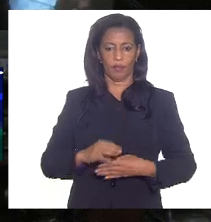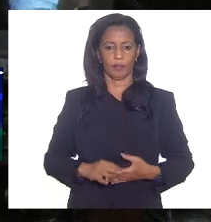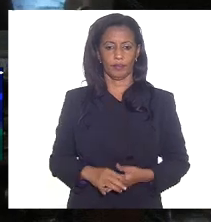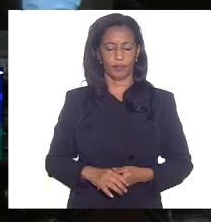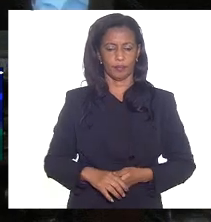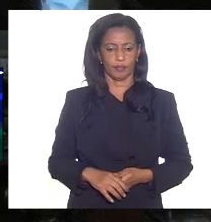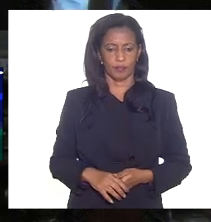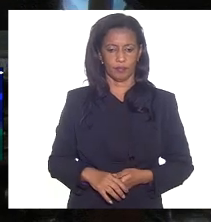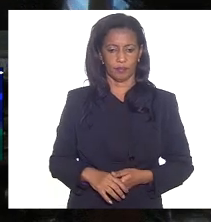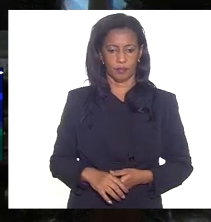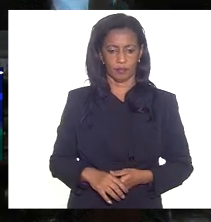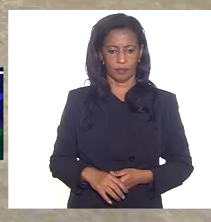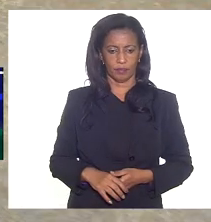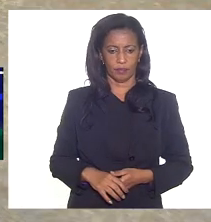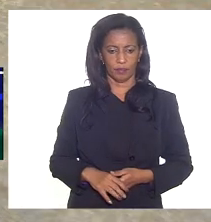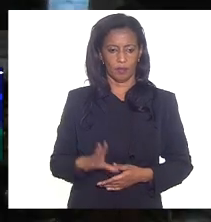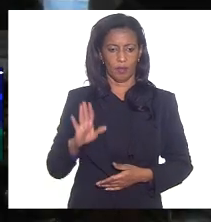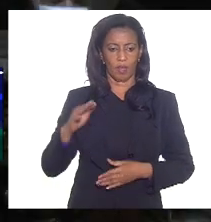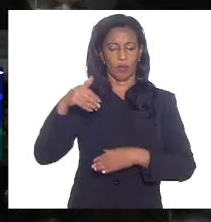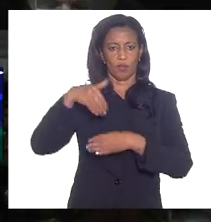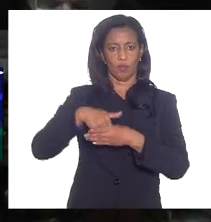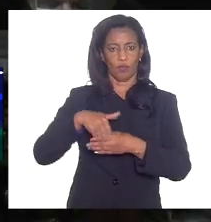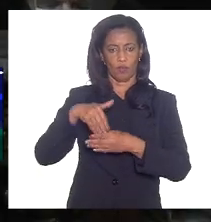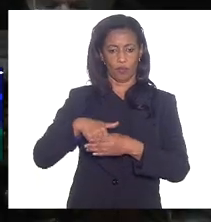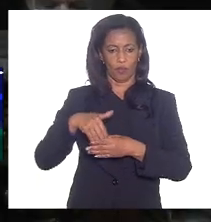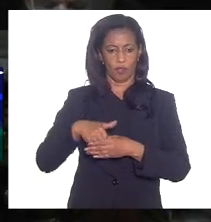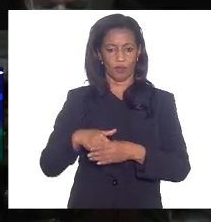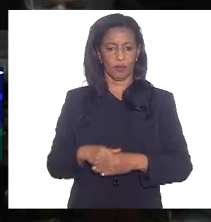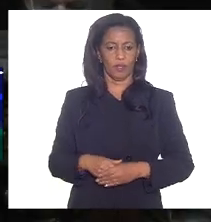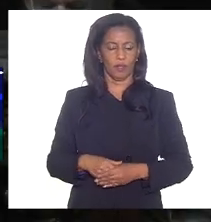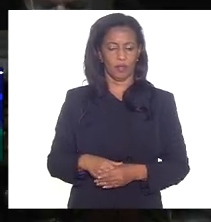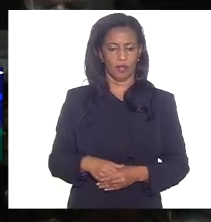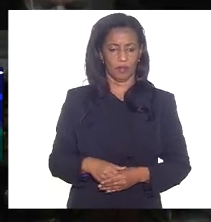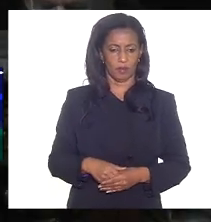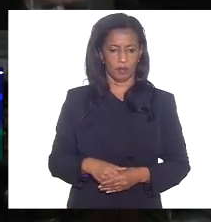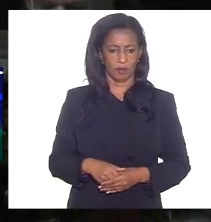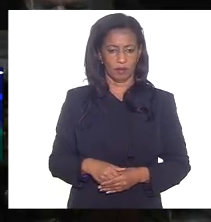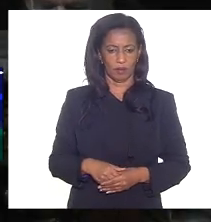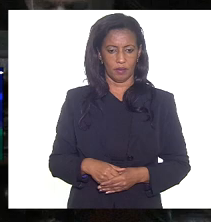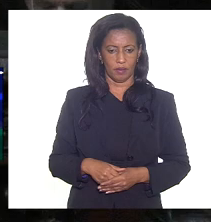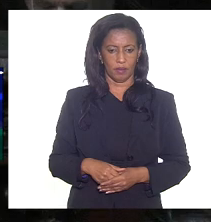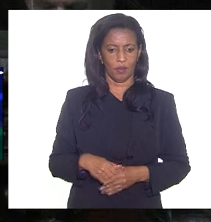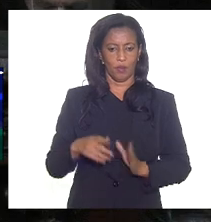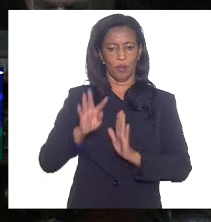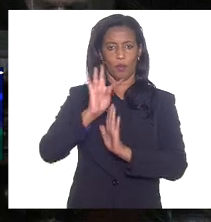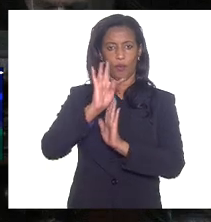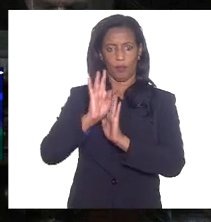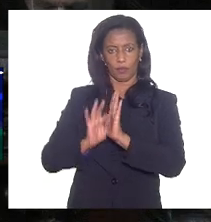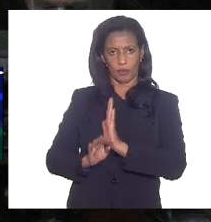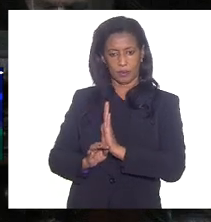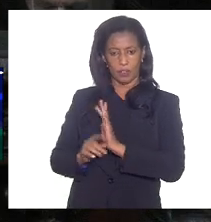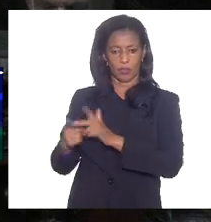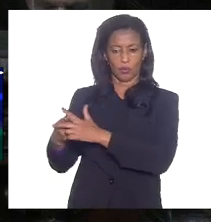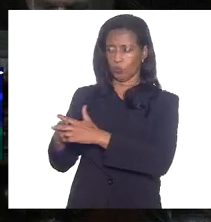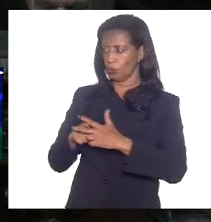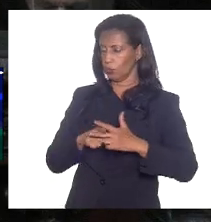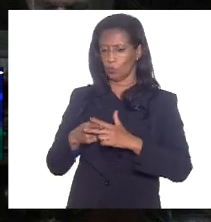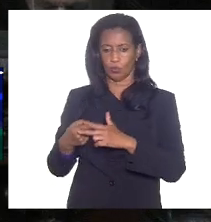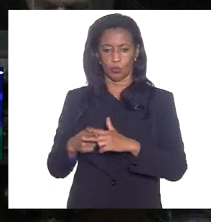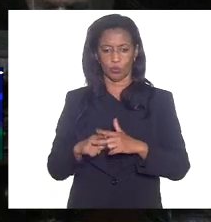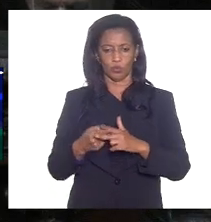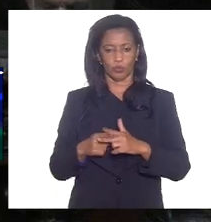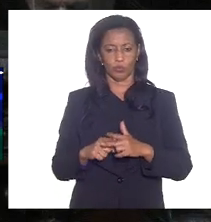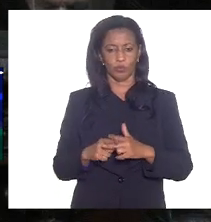presidente. Perdão. Em votação, projeto assim emendado. Senhores que aprovam, permaneçam como estão aprovados. com a redação do vencido para a segunda